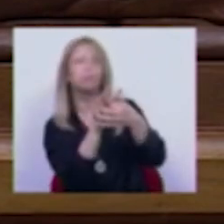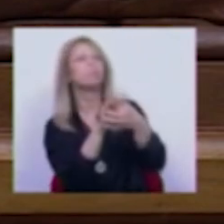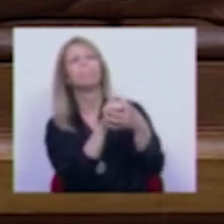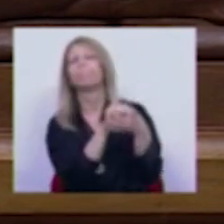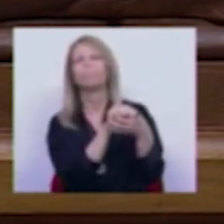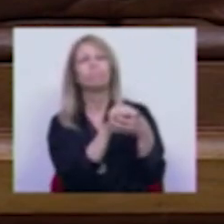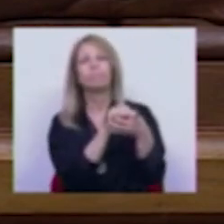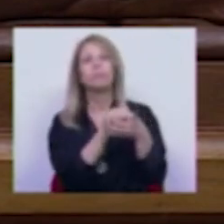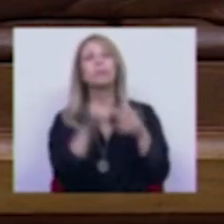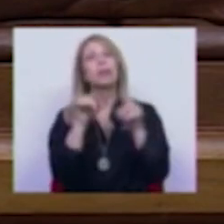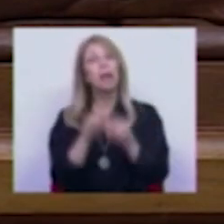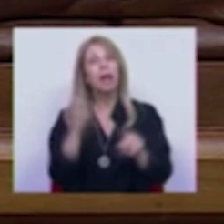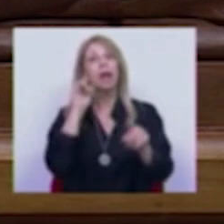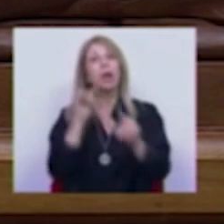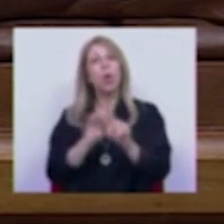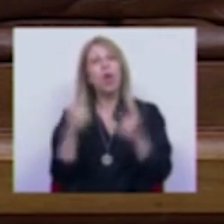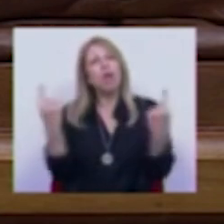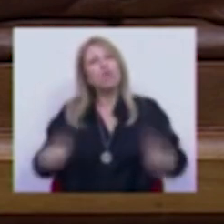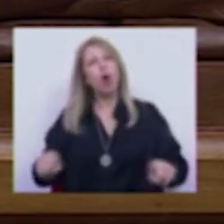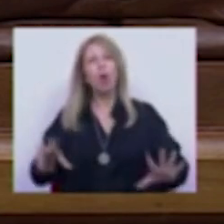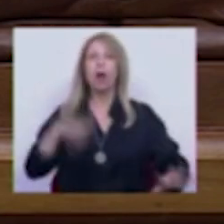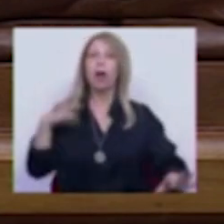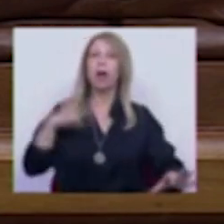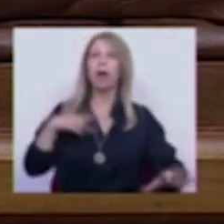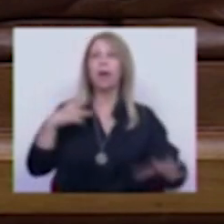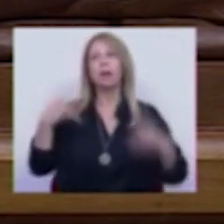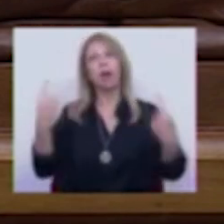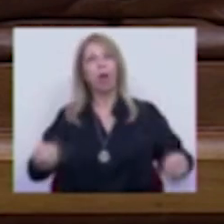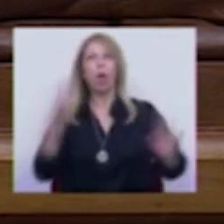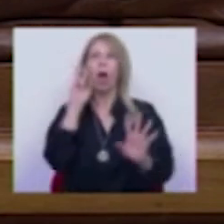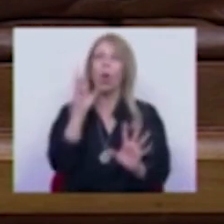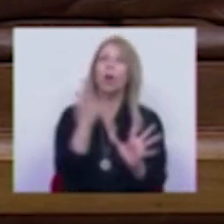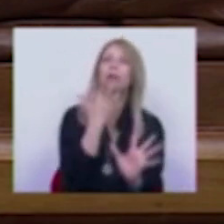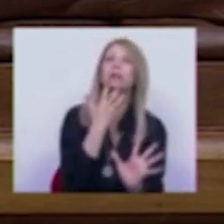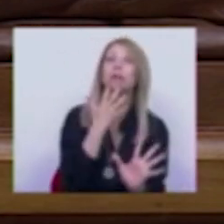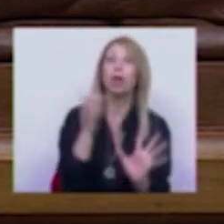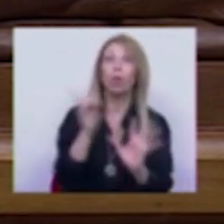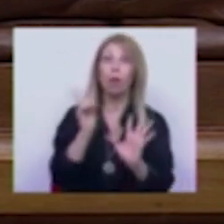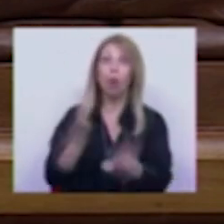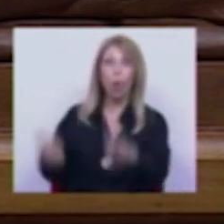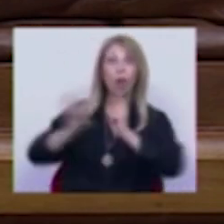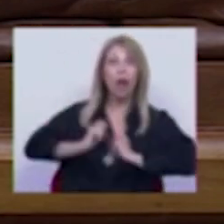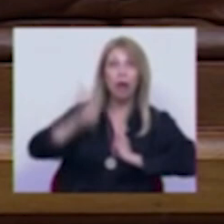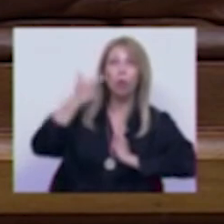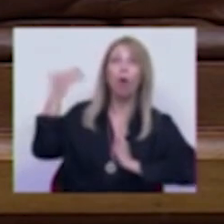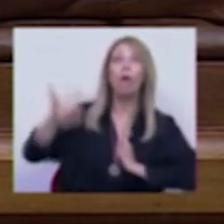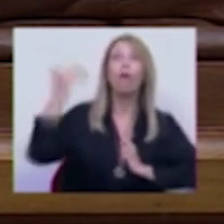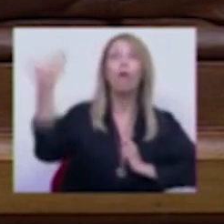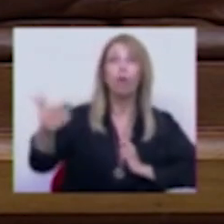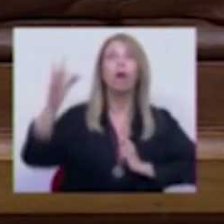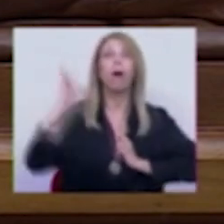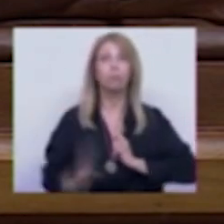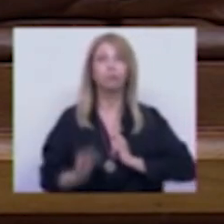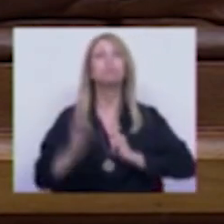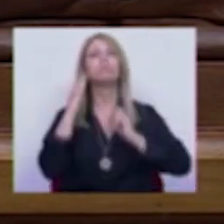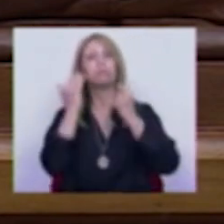é um património a ser velado com zelo, mas um legado para iluminar as contradições do presente. A memória da revolução é um repertório de